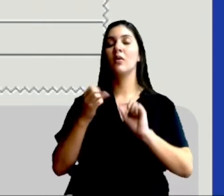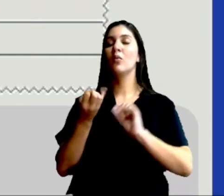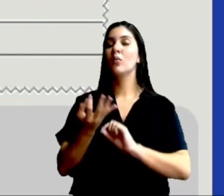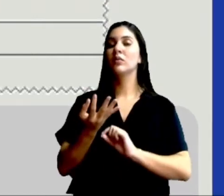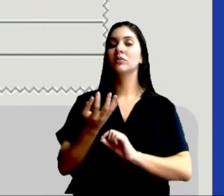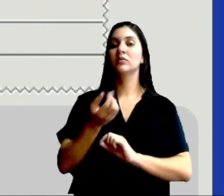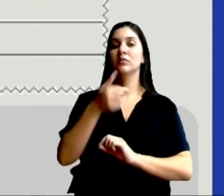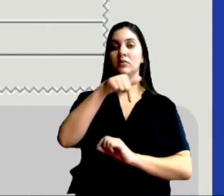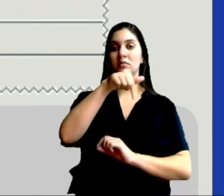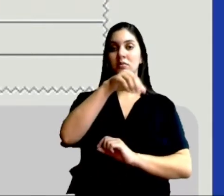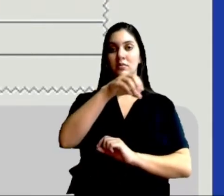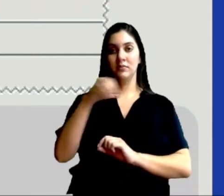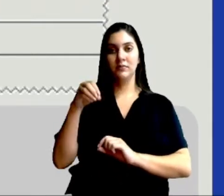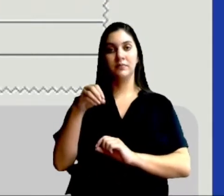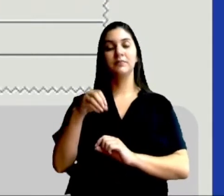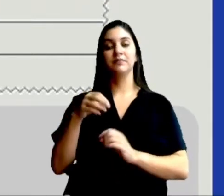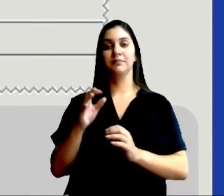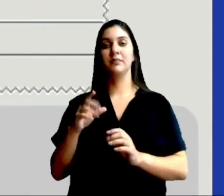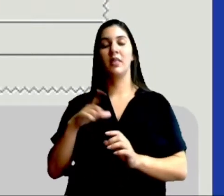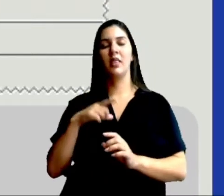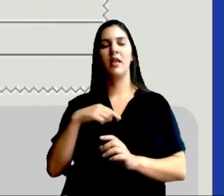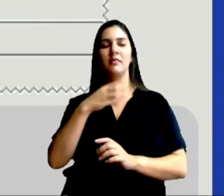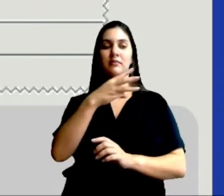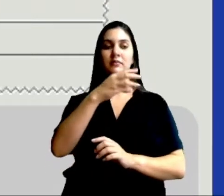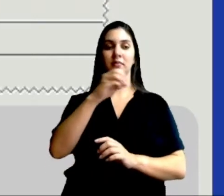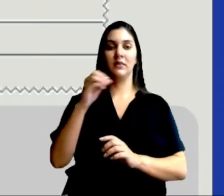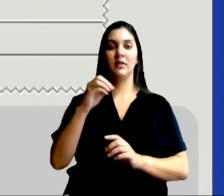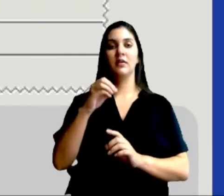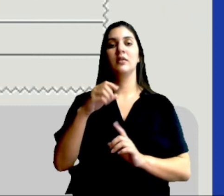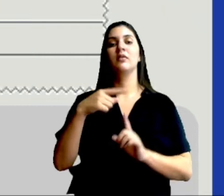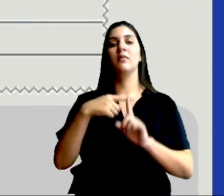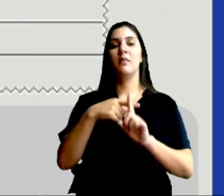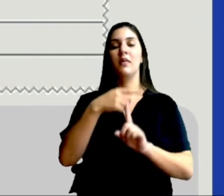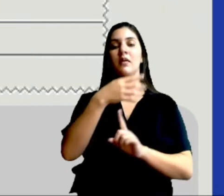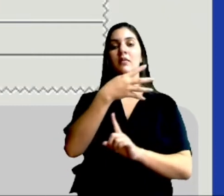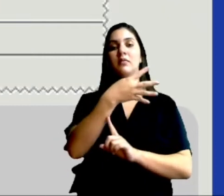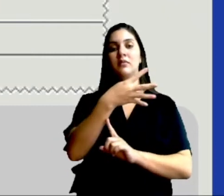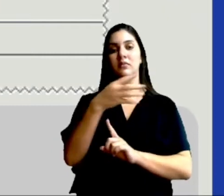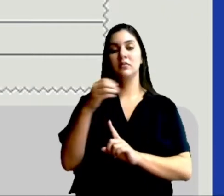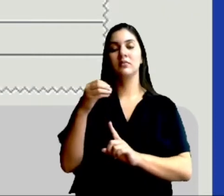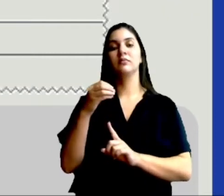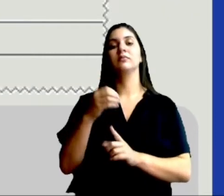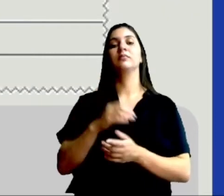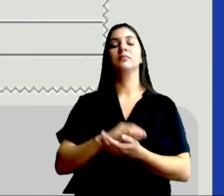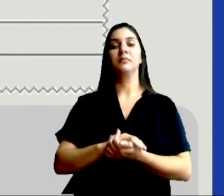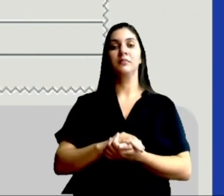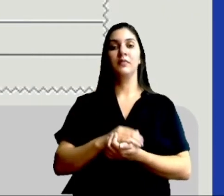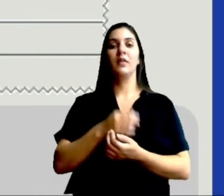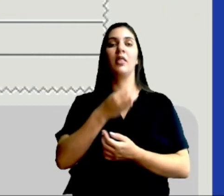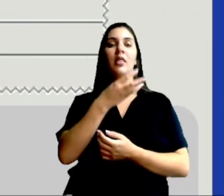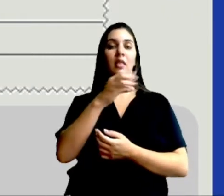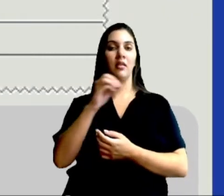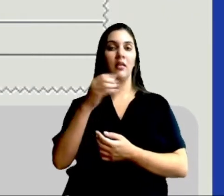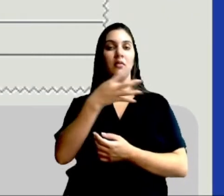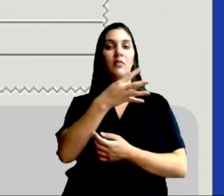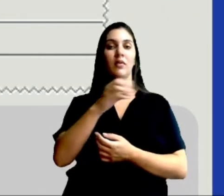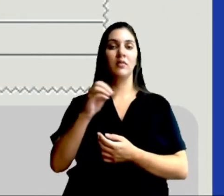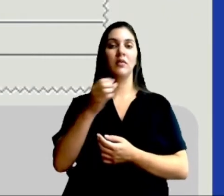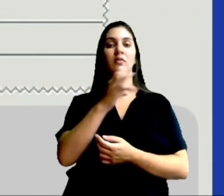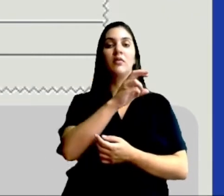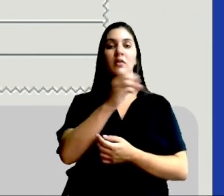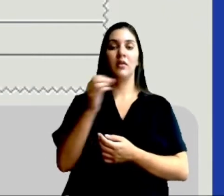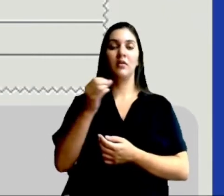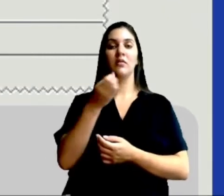quanto? 700. Né? Adicionando 300, continua a contagem. 300, 400, 500,